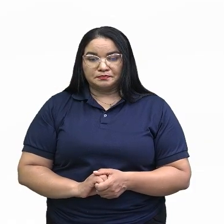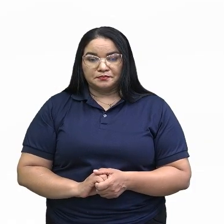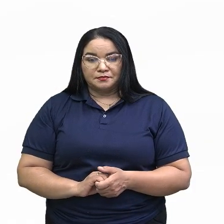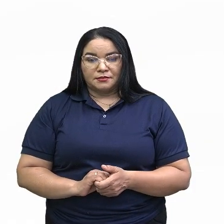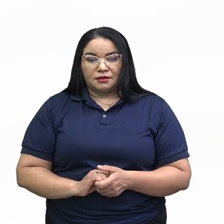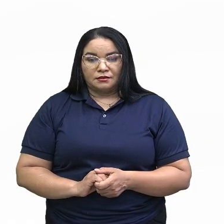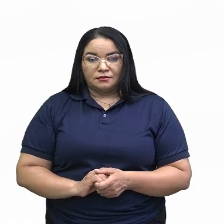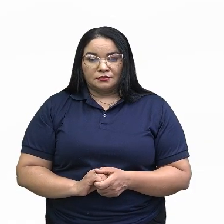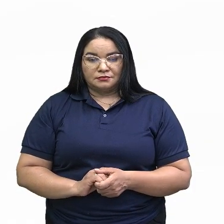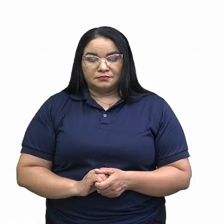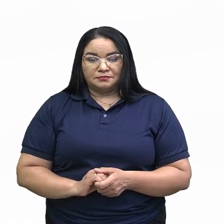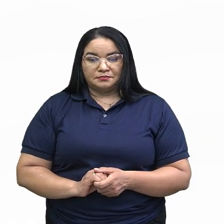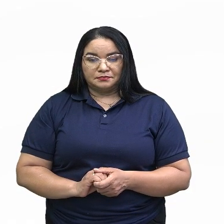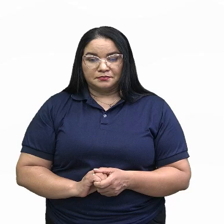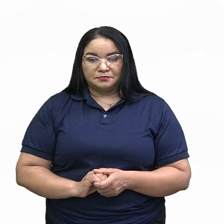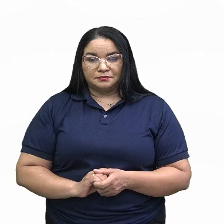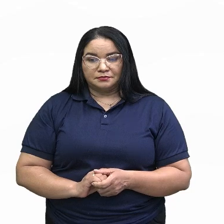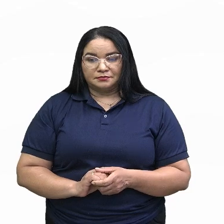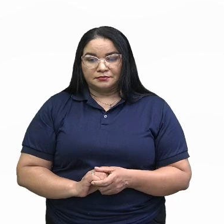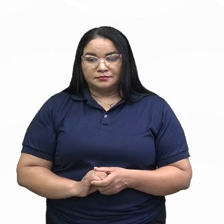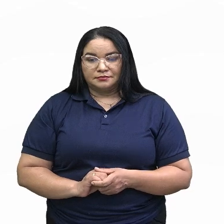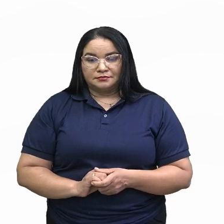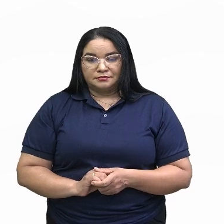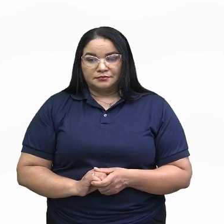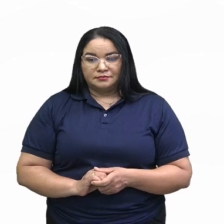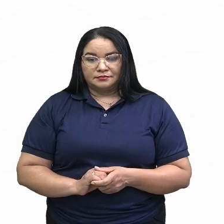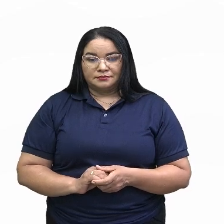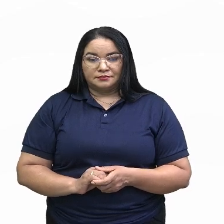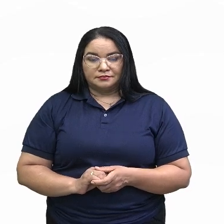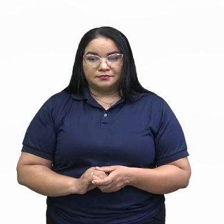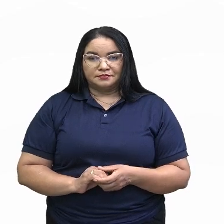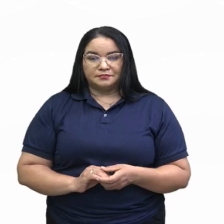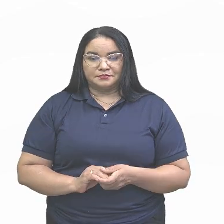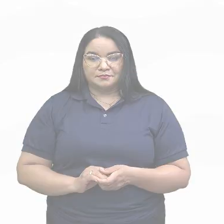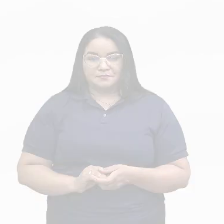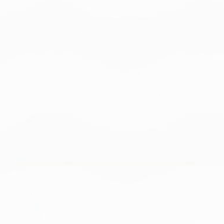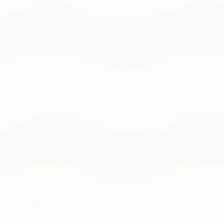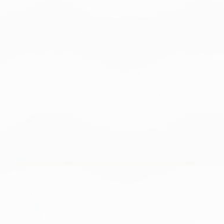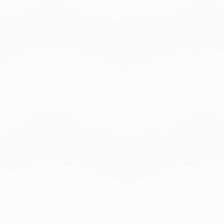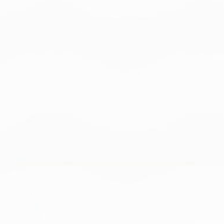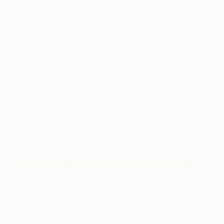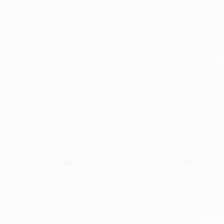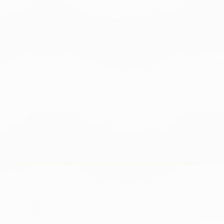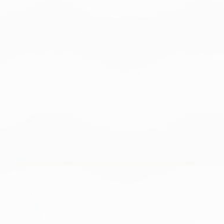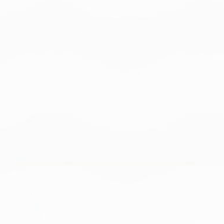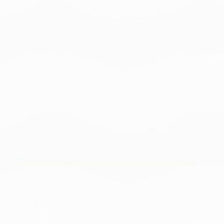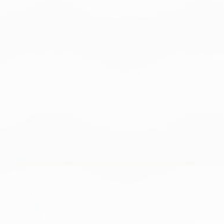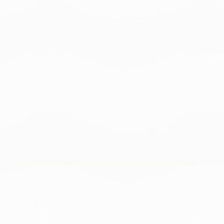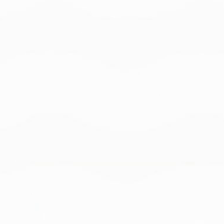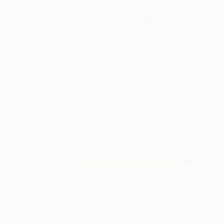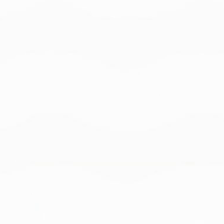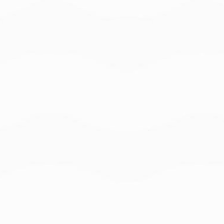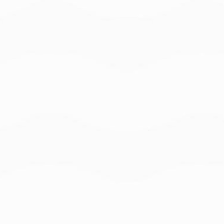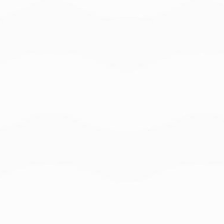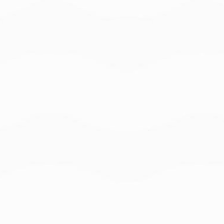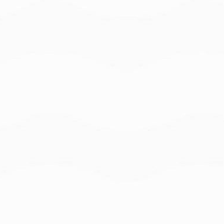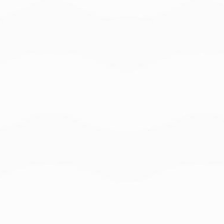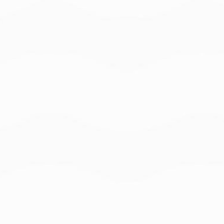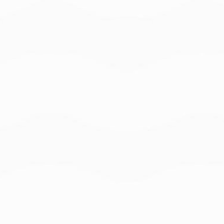de Parkinson. É uma doença neurodegenerativa progressiva que afeta